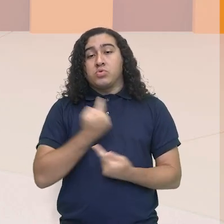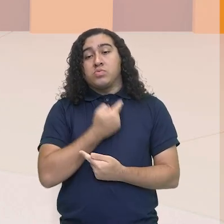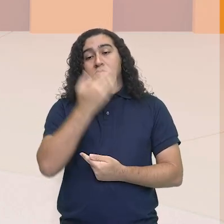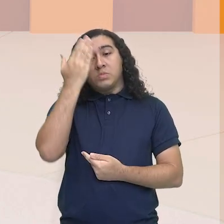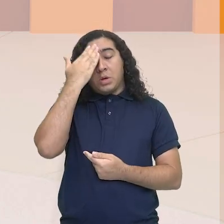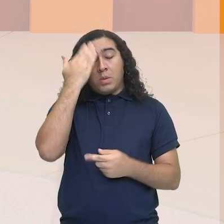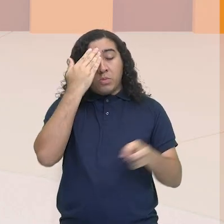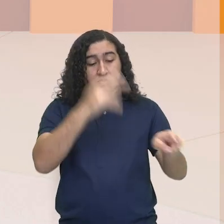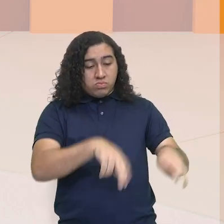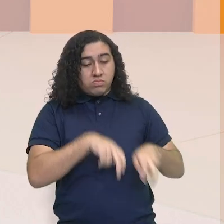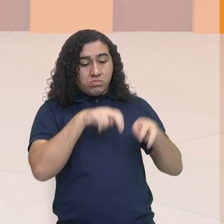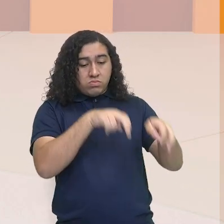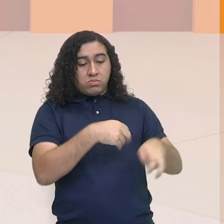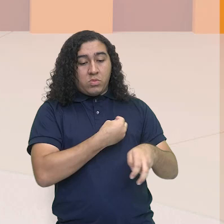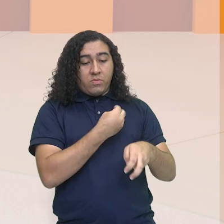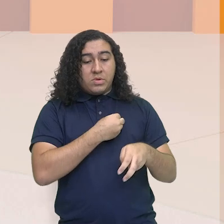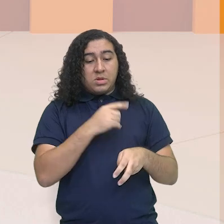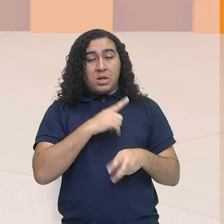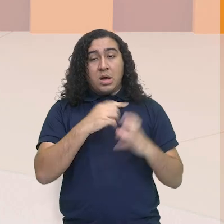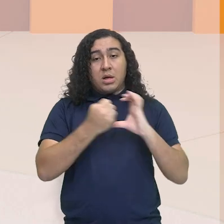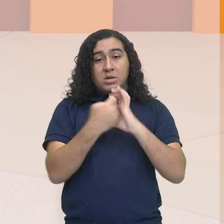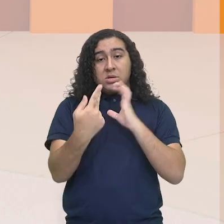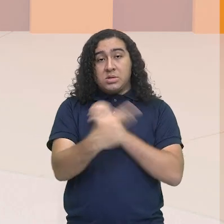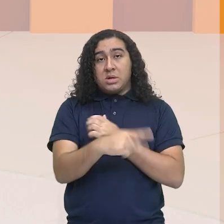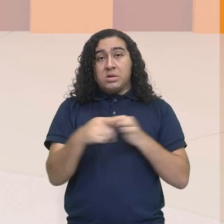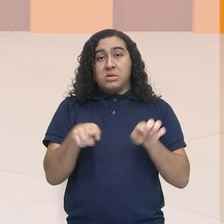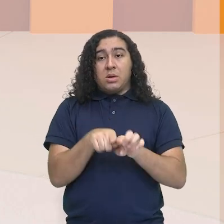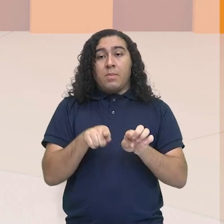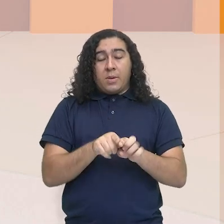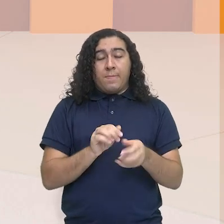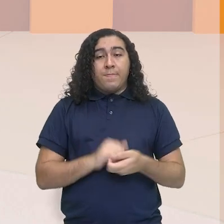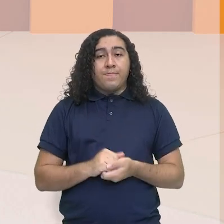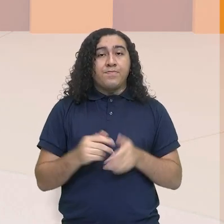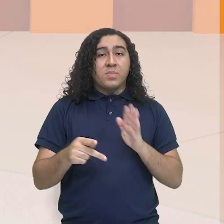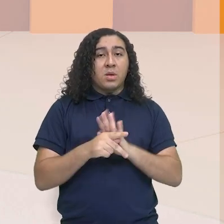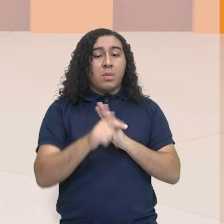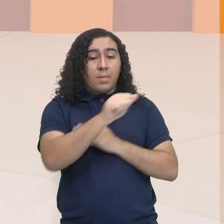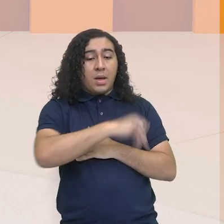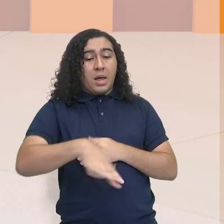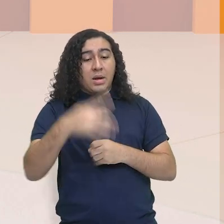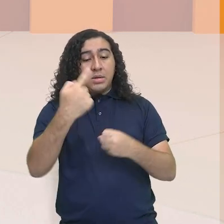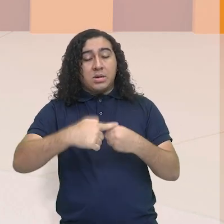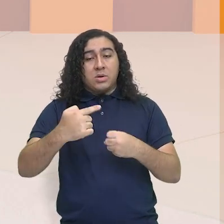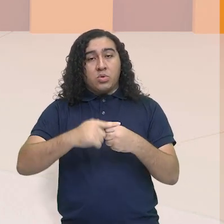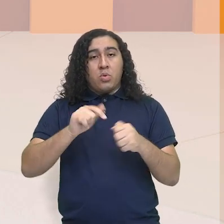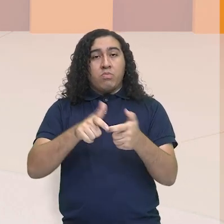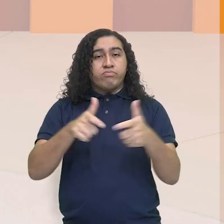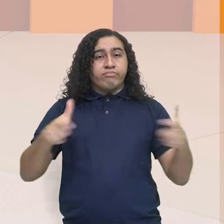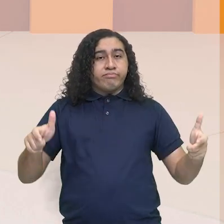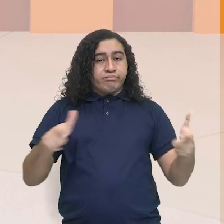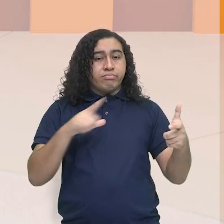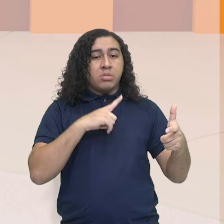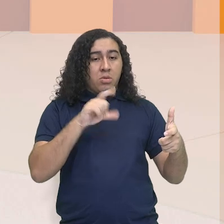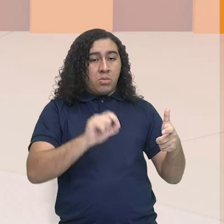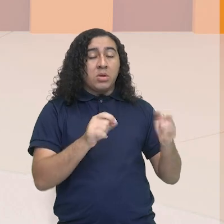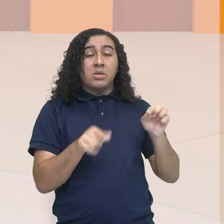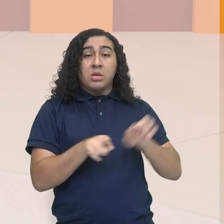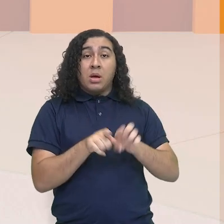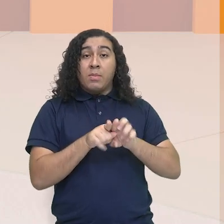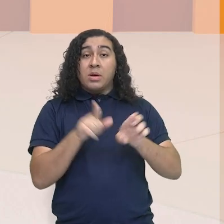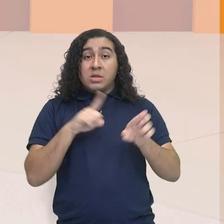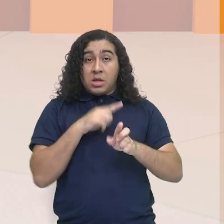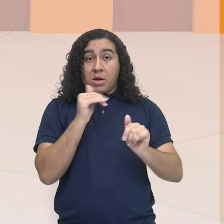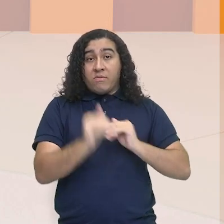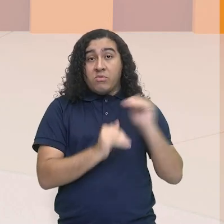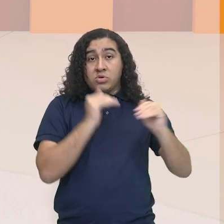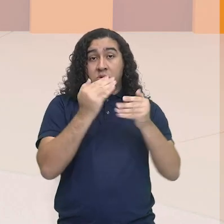campo também tem as suas características. E o próprio campo, as próprias áreas de interior afastadas das grandes cidades, elas também sofrem alguma